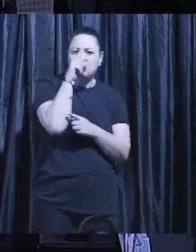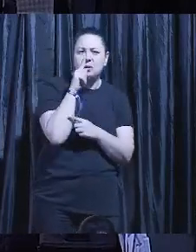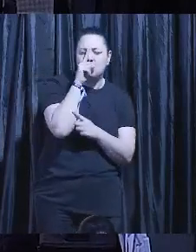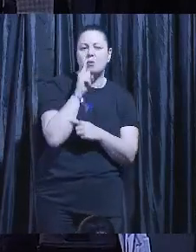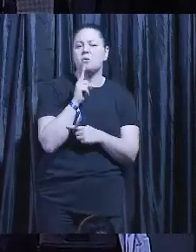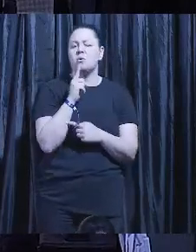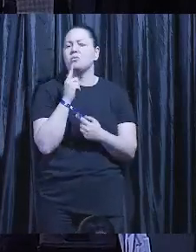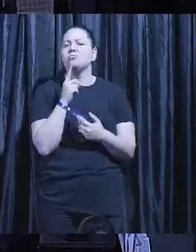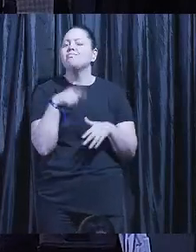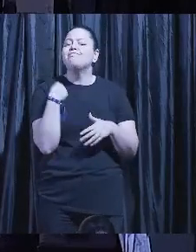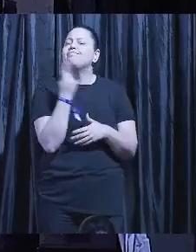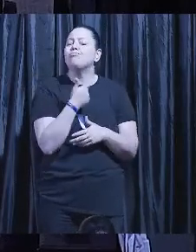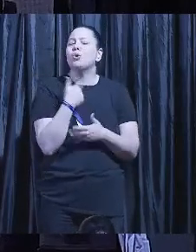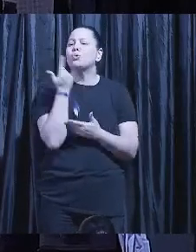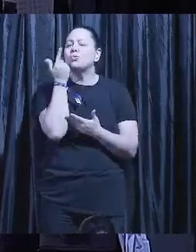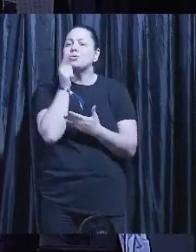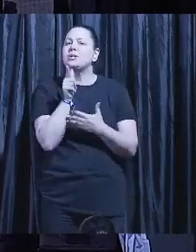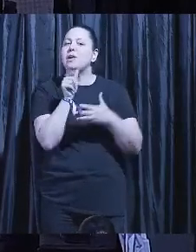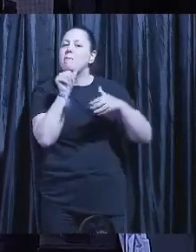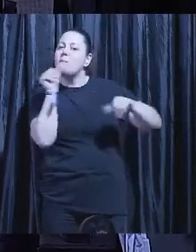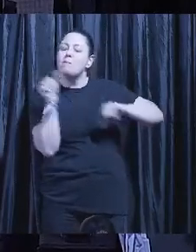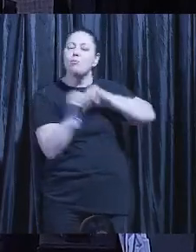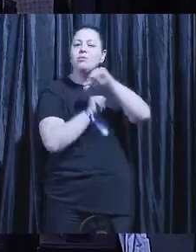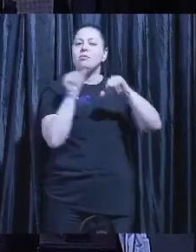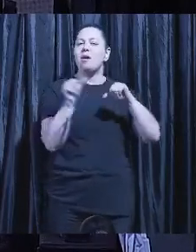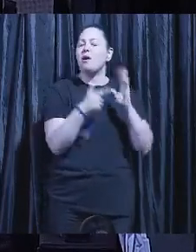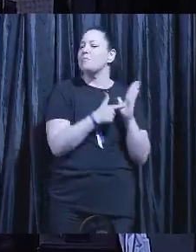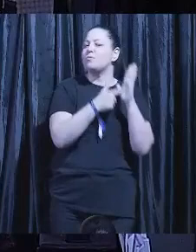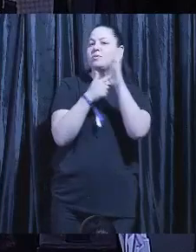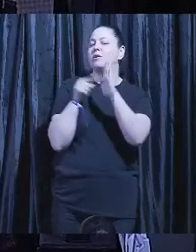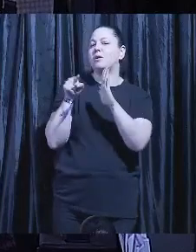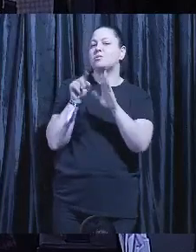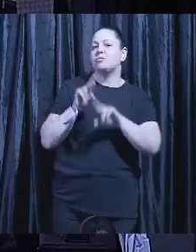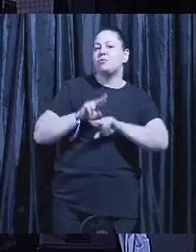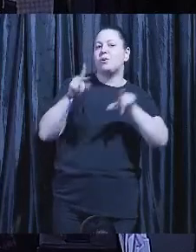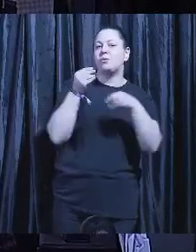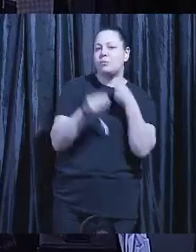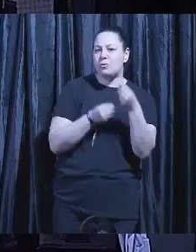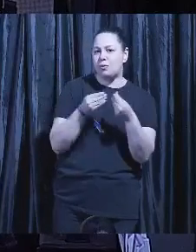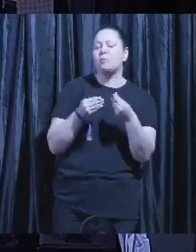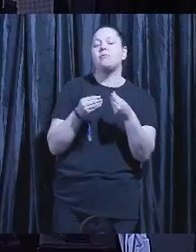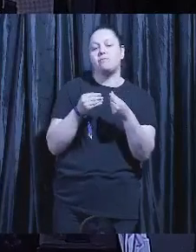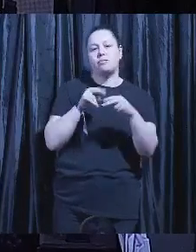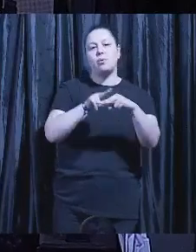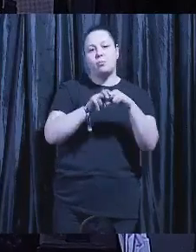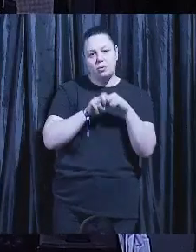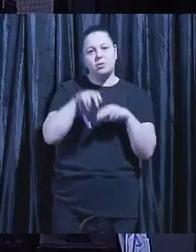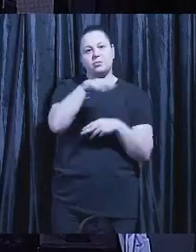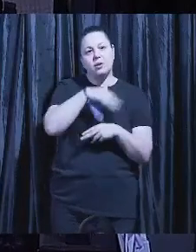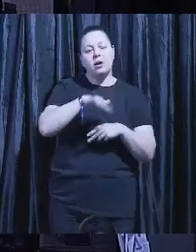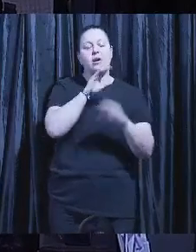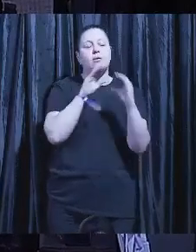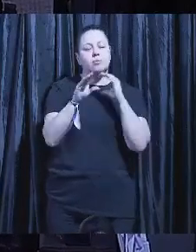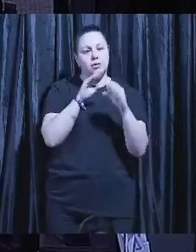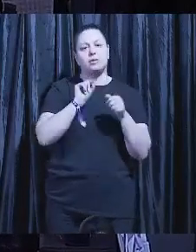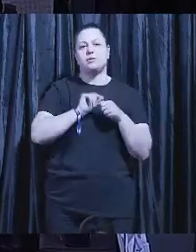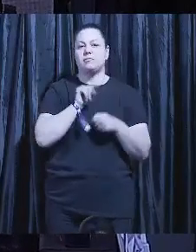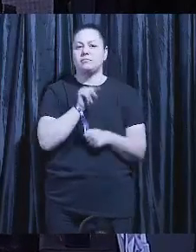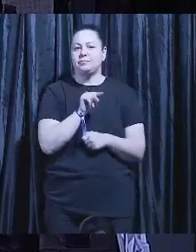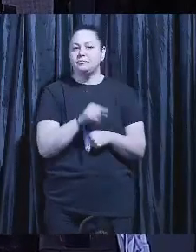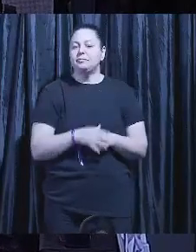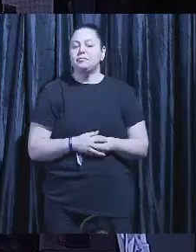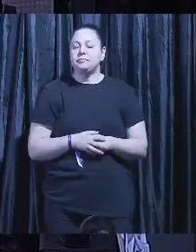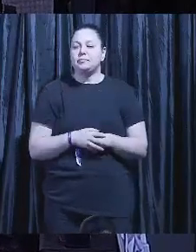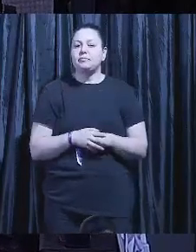justificável. Como é que a gente muda essa narrativa? Então, o eixo de comunicação, ele atua nesse sentido.